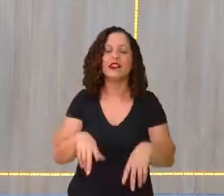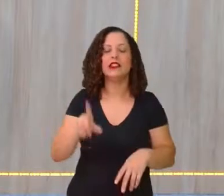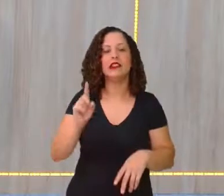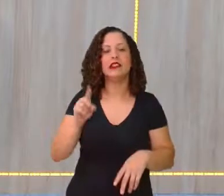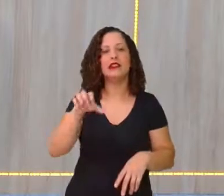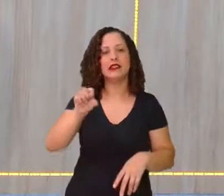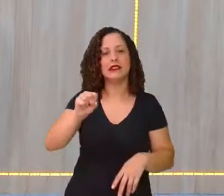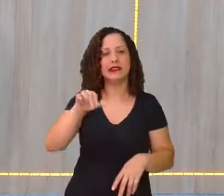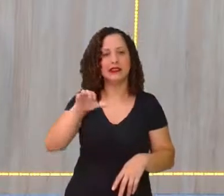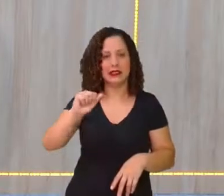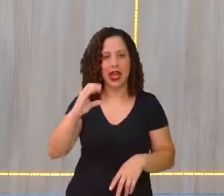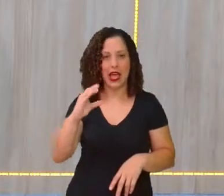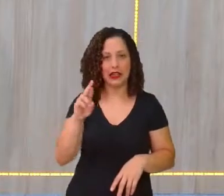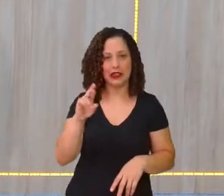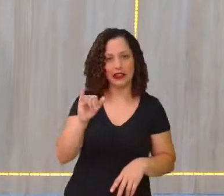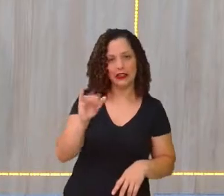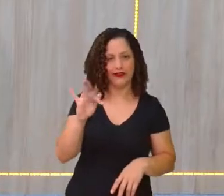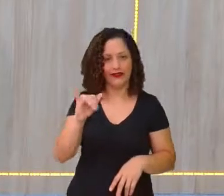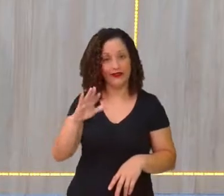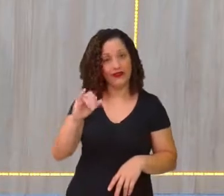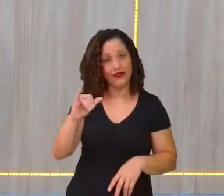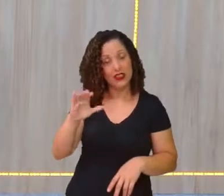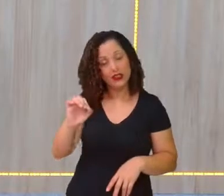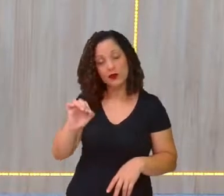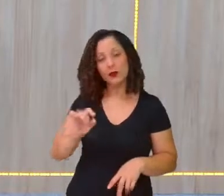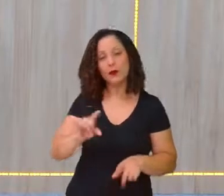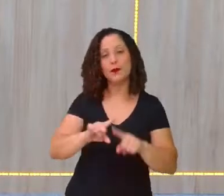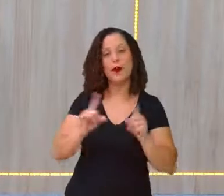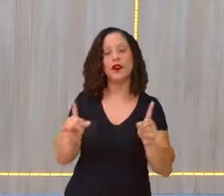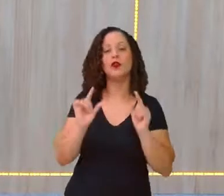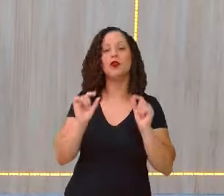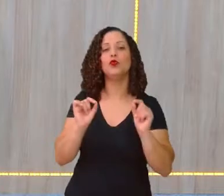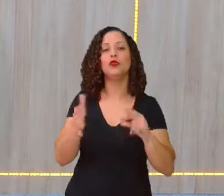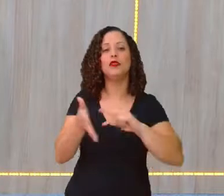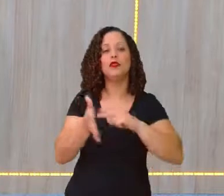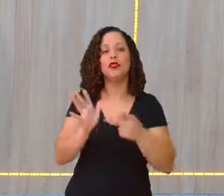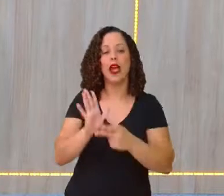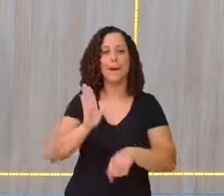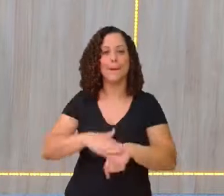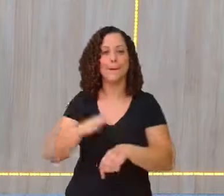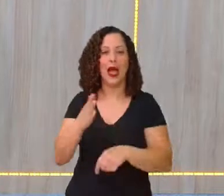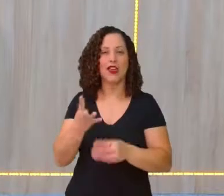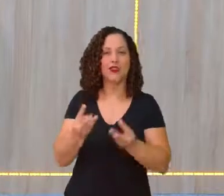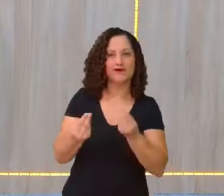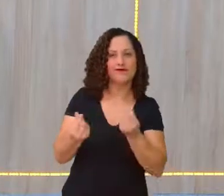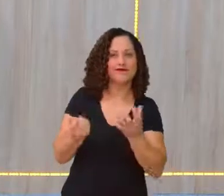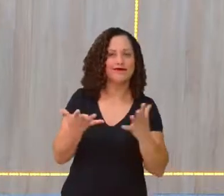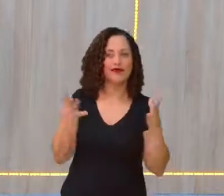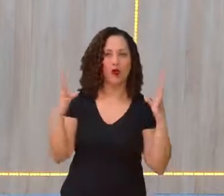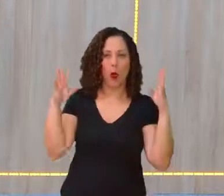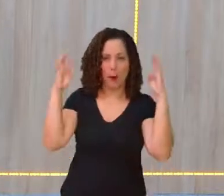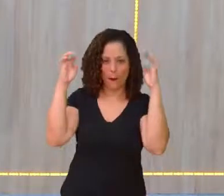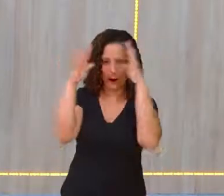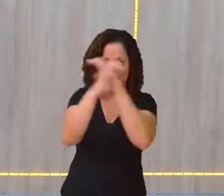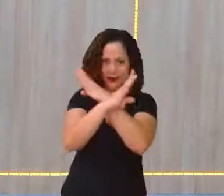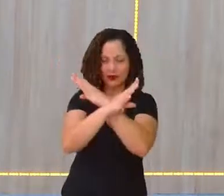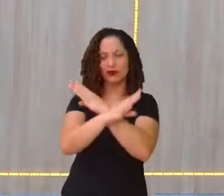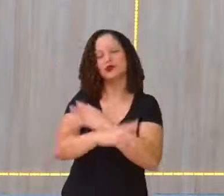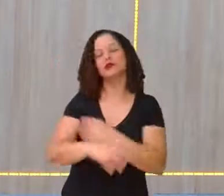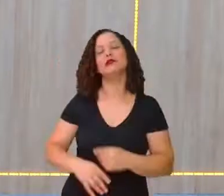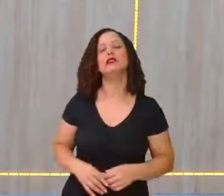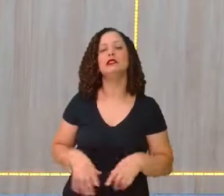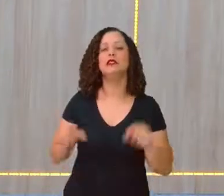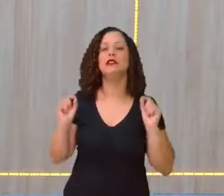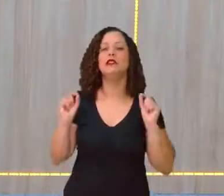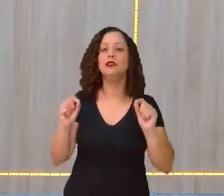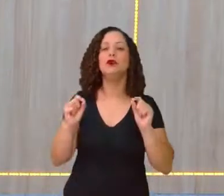estamos falando de agressividade, mas que são técnicas mais complexas e que aí, querendo ou não, envolvem um certo